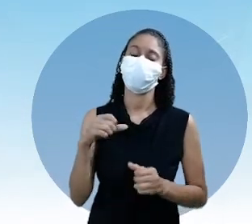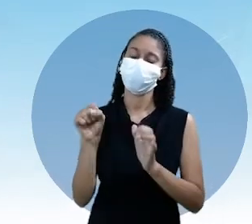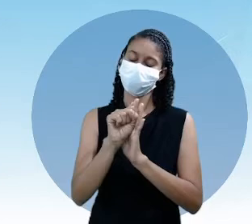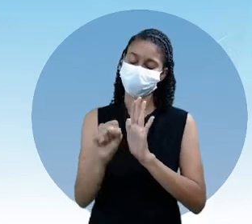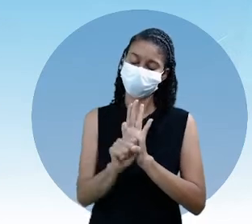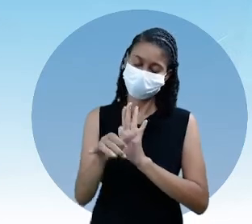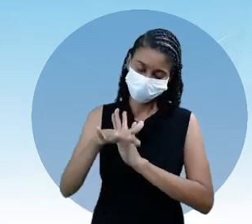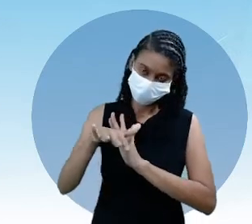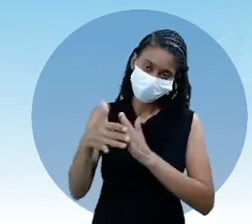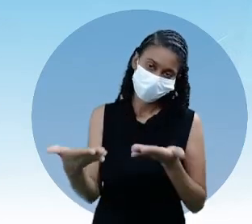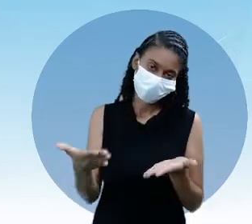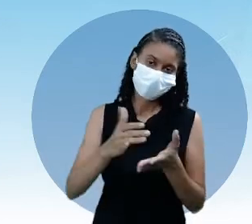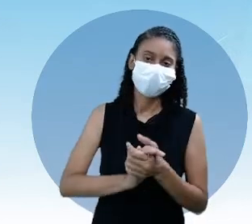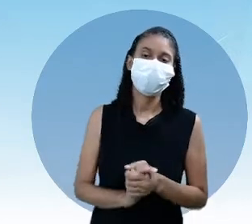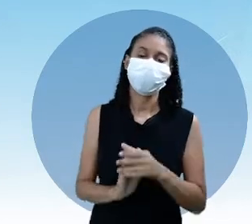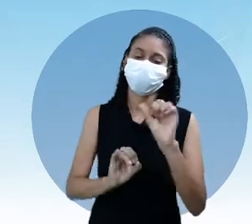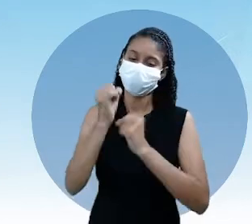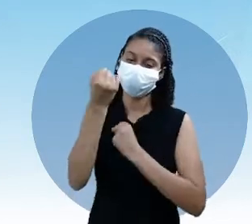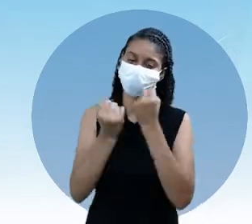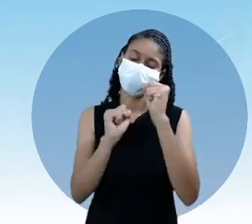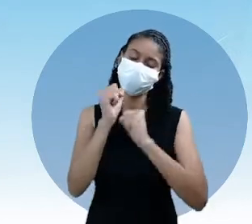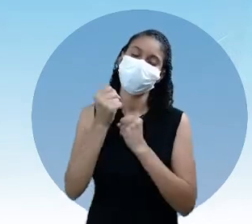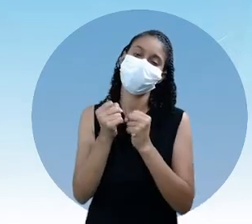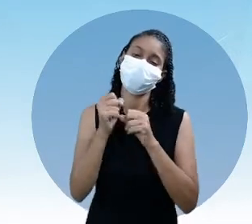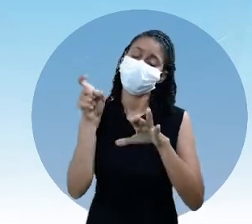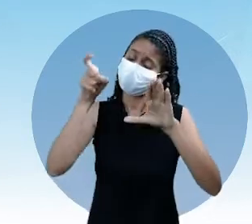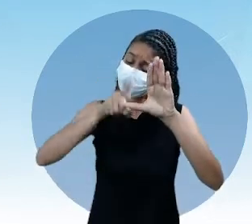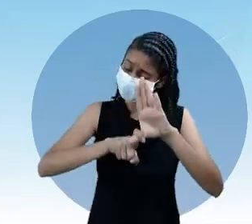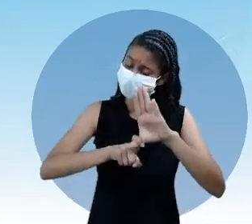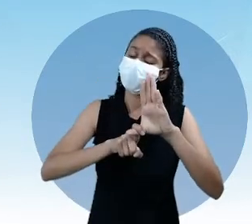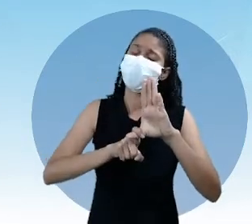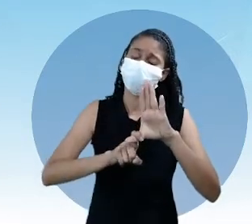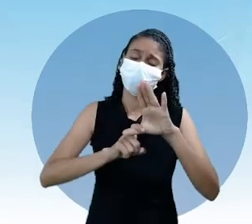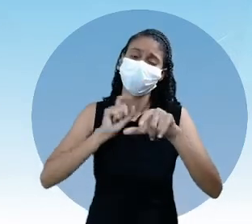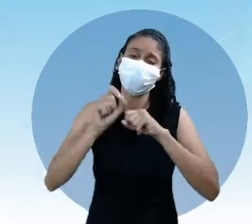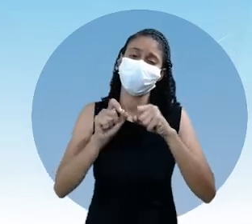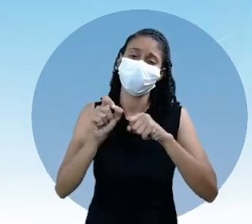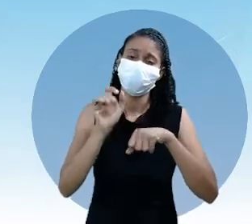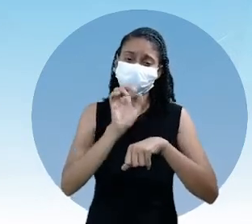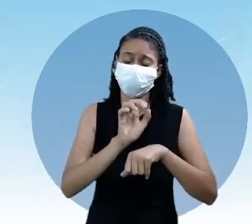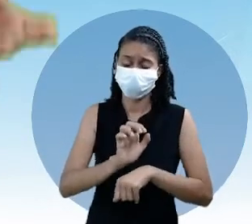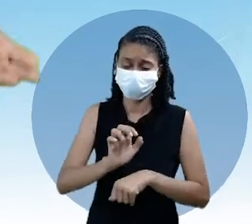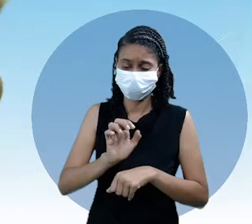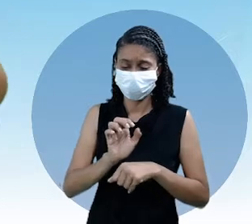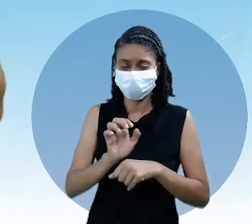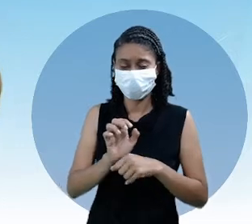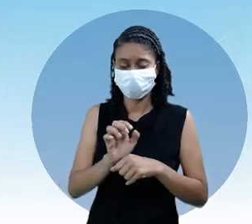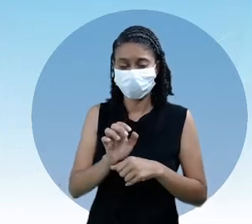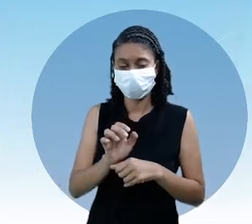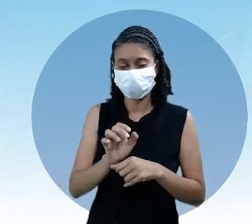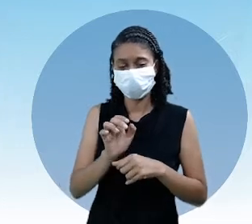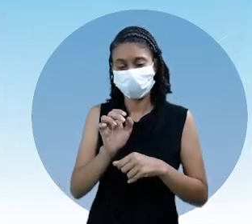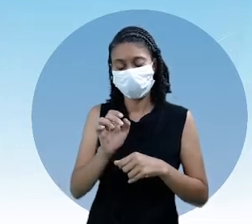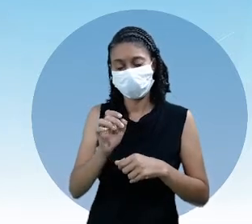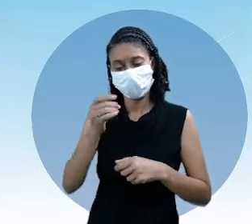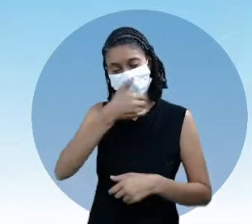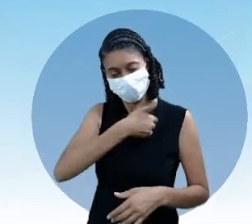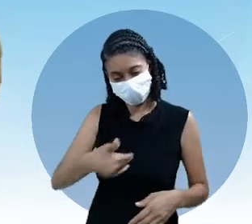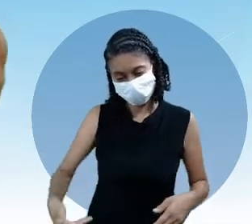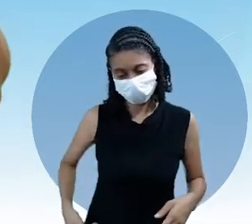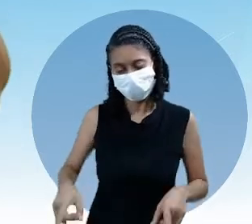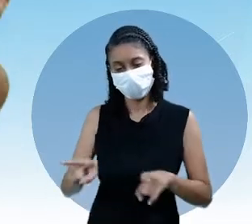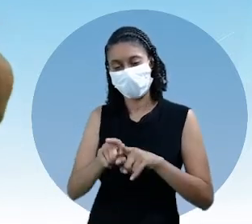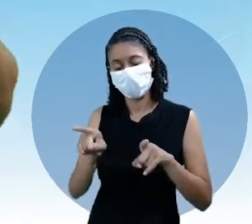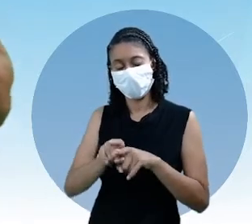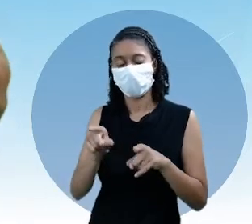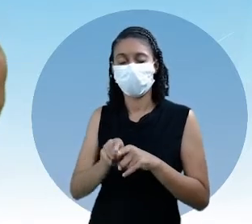século. Ou seja, de uma industrialização muito dependente do Estado ou do comércio internacional, ou